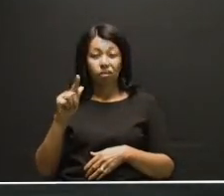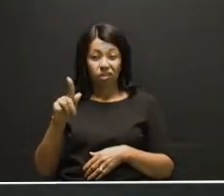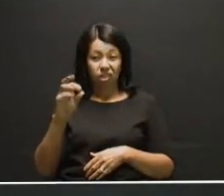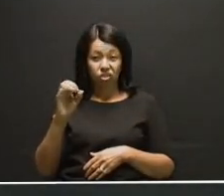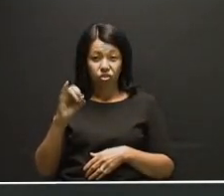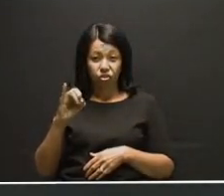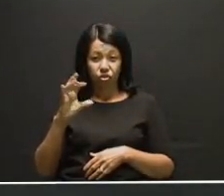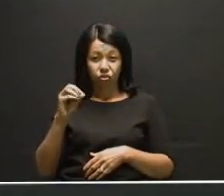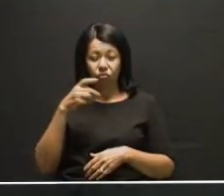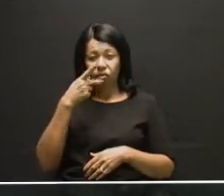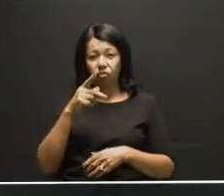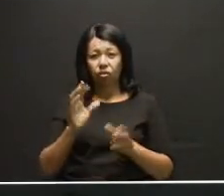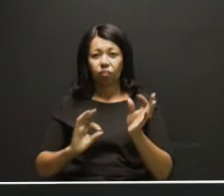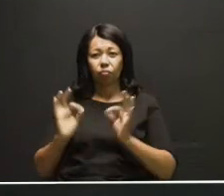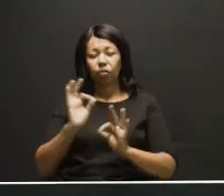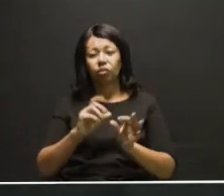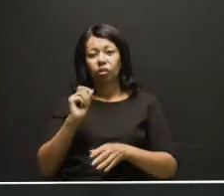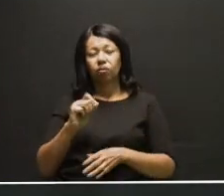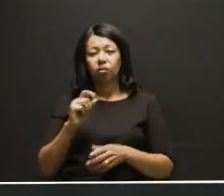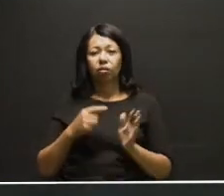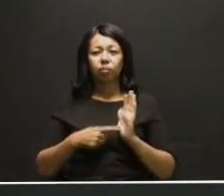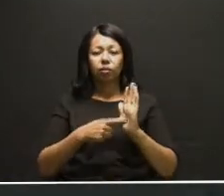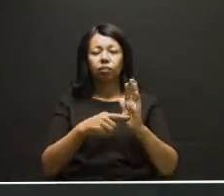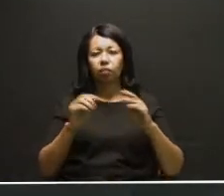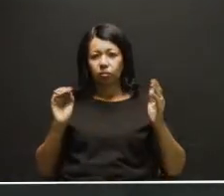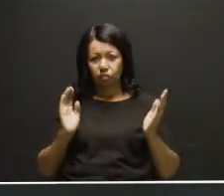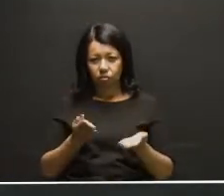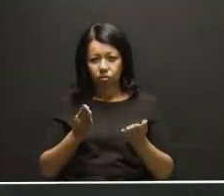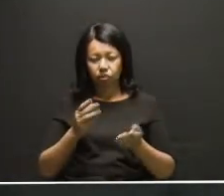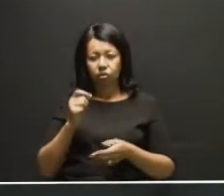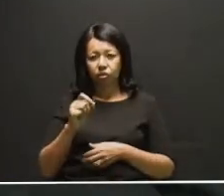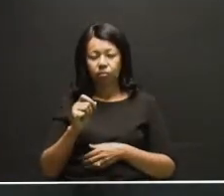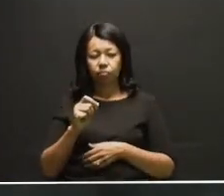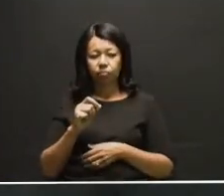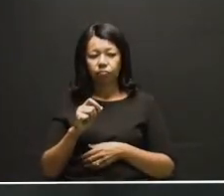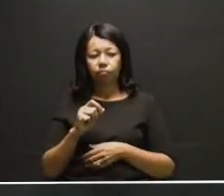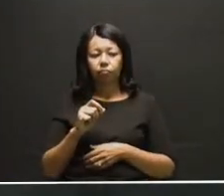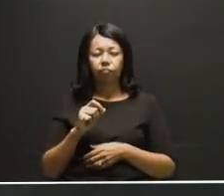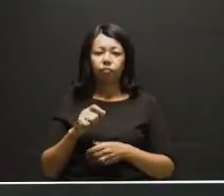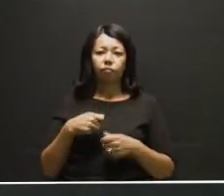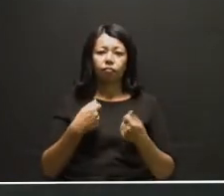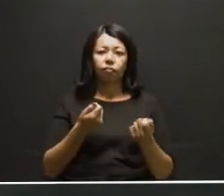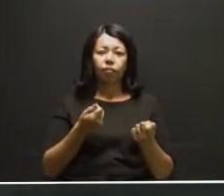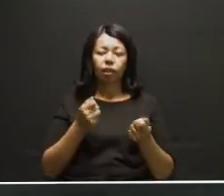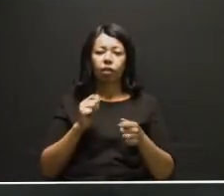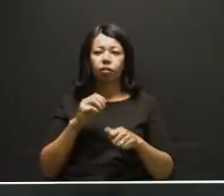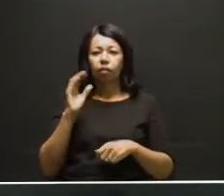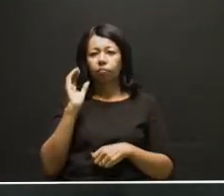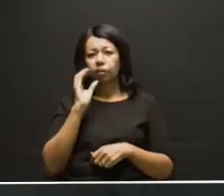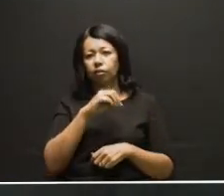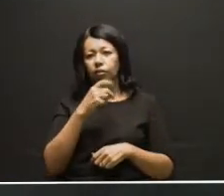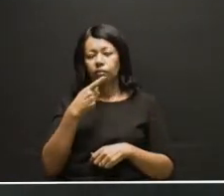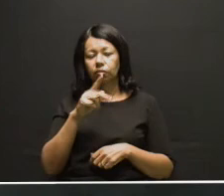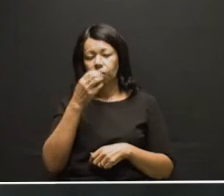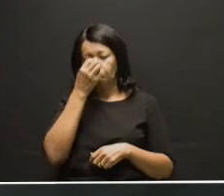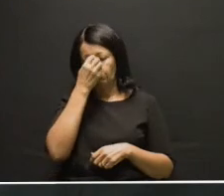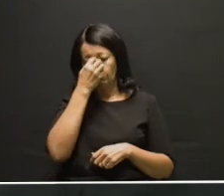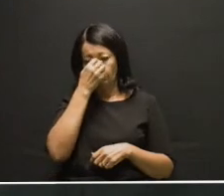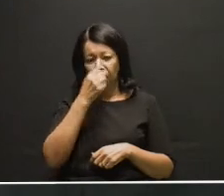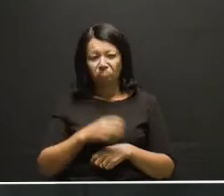ao projeto de dele dele apresentado hoje que vai dar mais mobilidade mais velocidade no atendimento